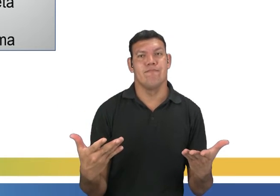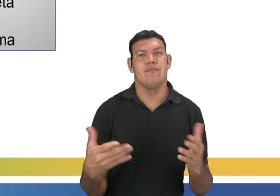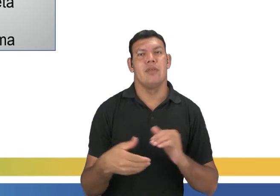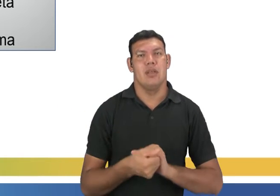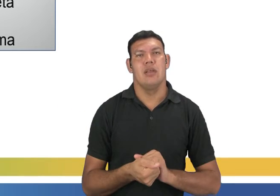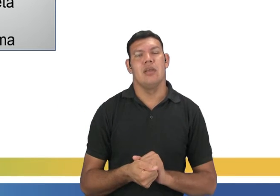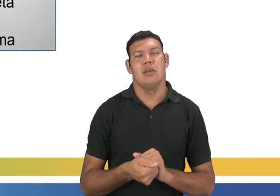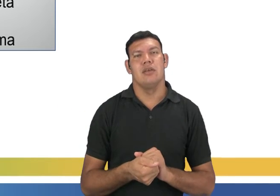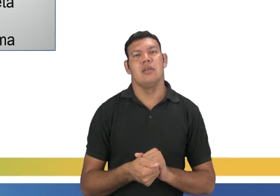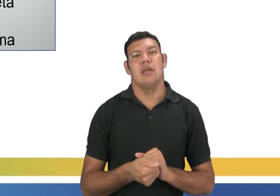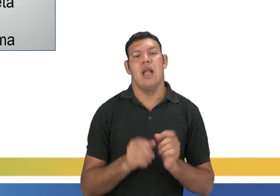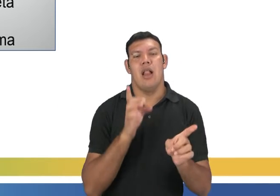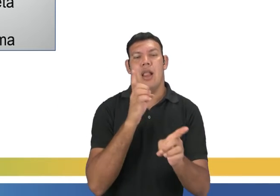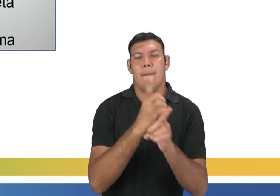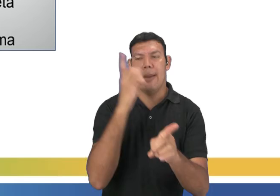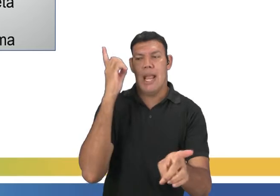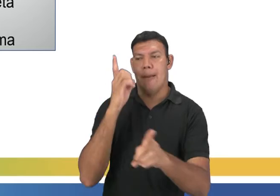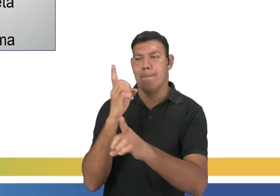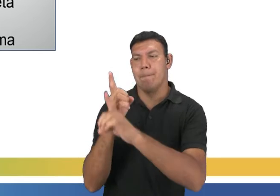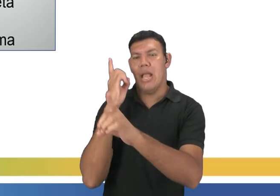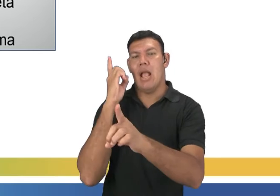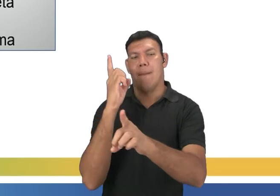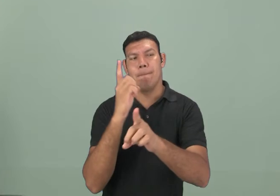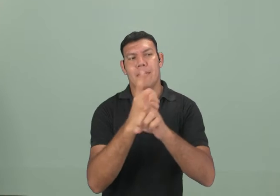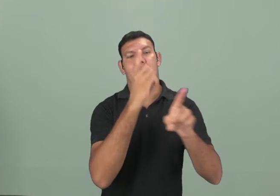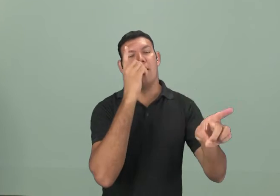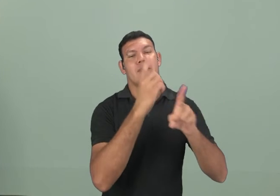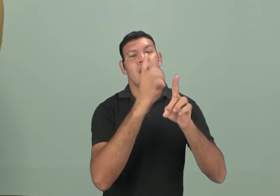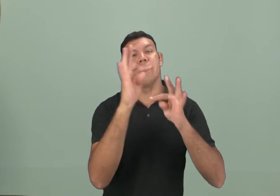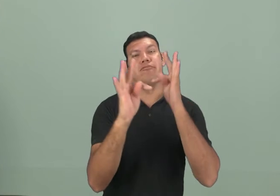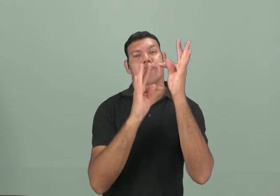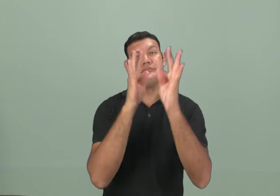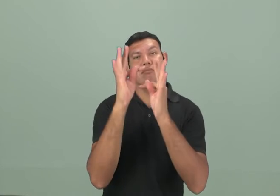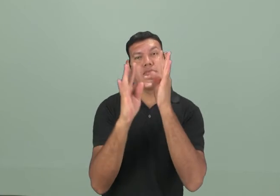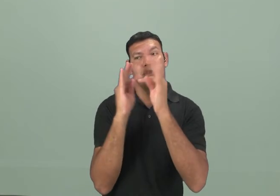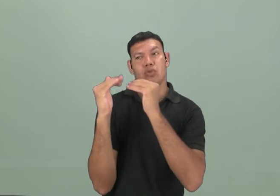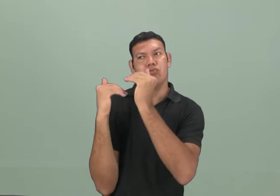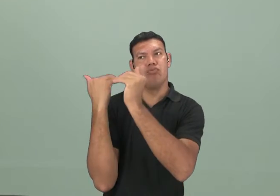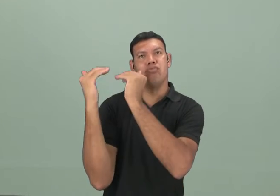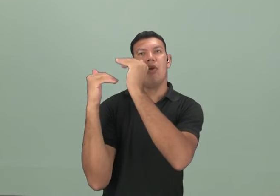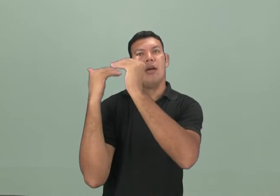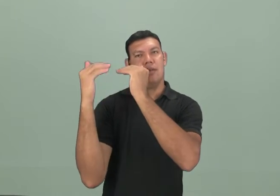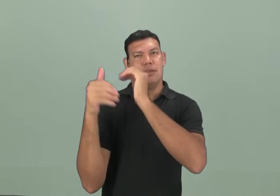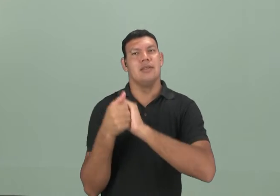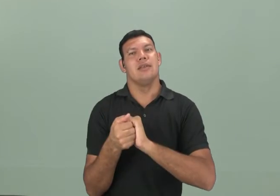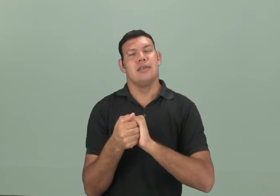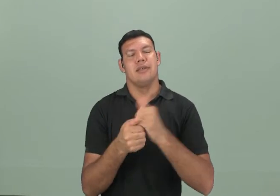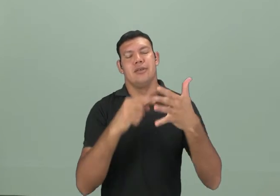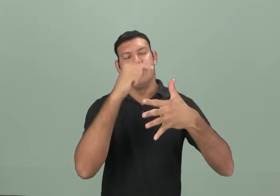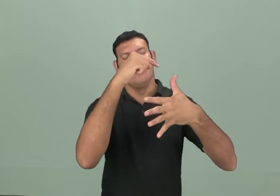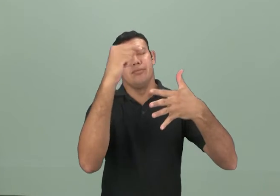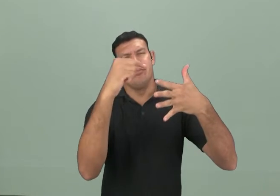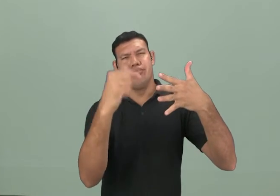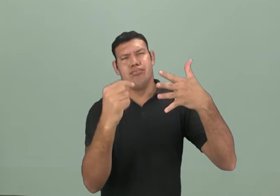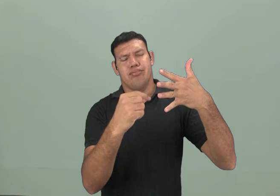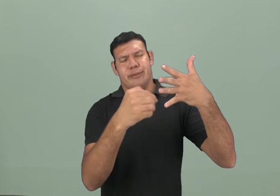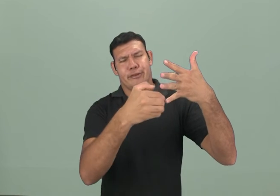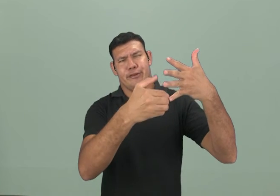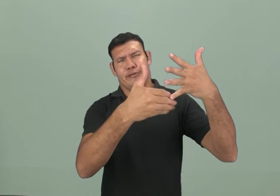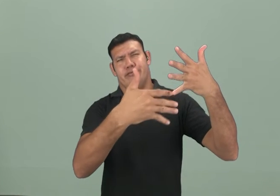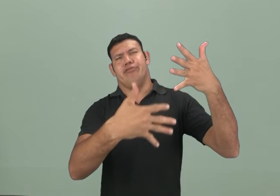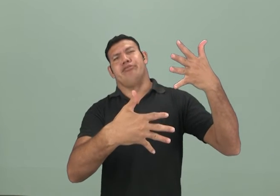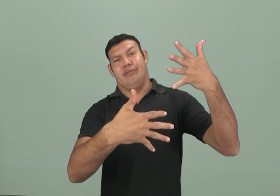Consequentemente, conforme vão descobrindo essas radiações, a tecnologia vai evoluindo, essa lista aí aumenta. Mas,